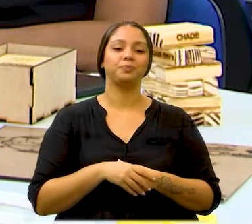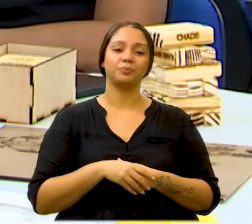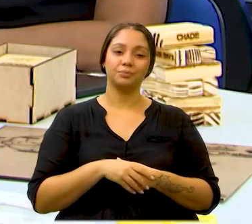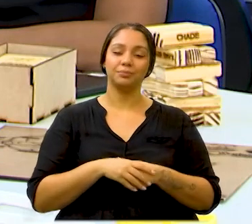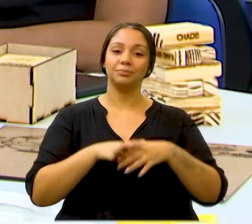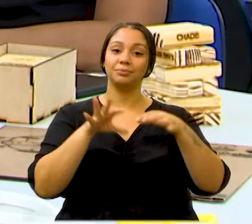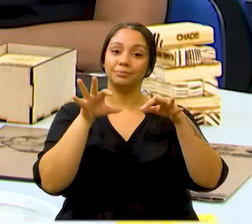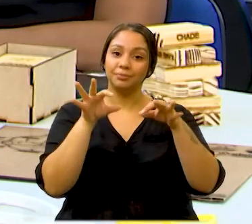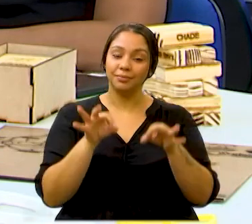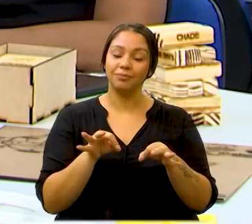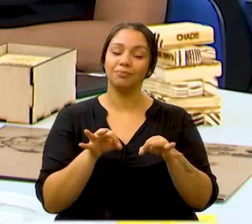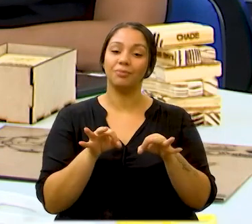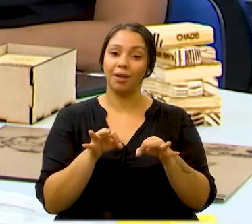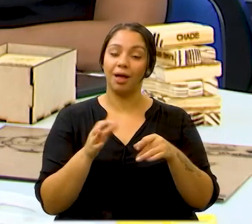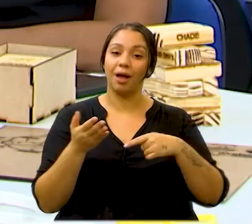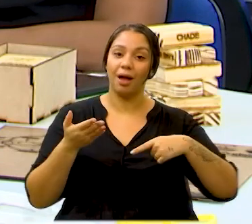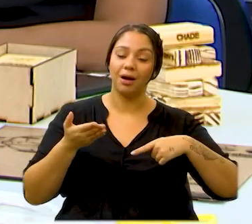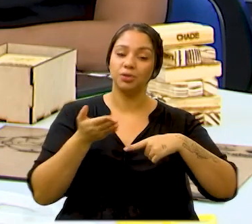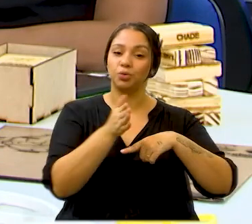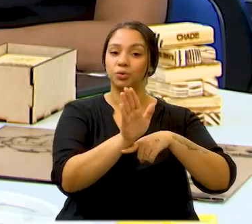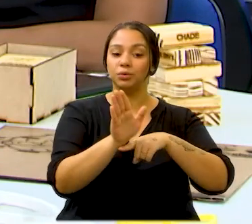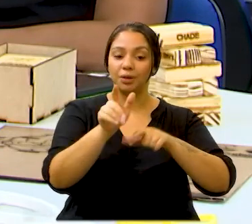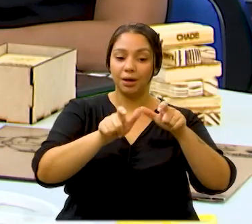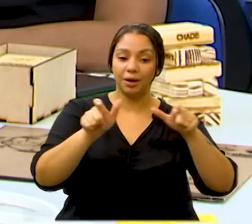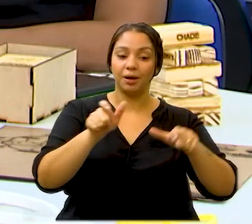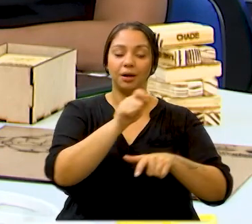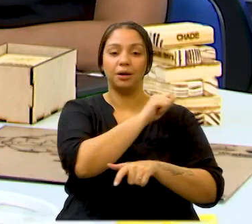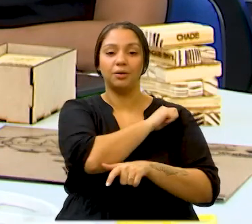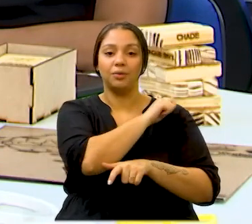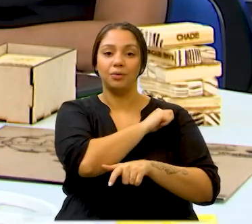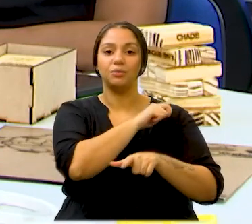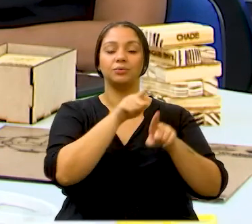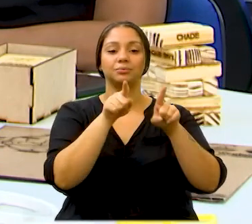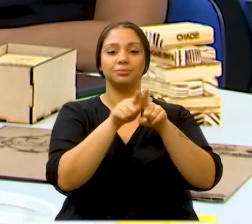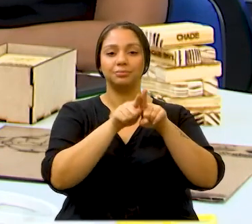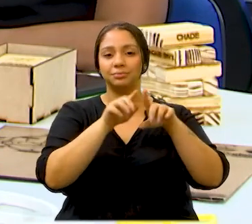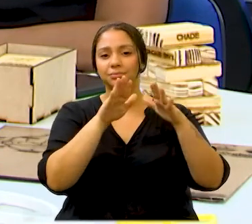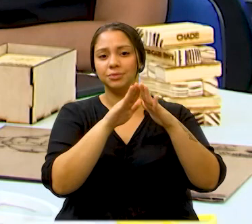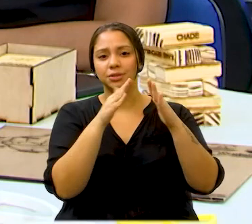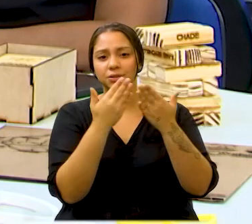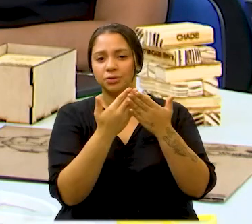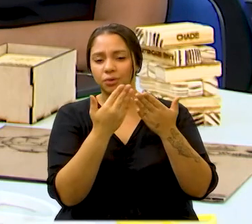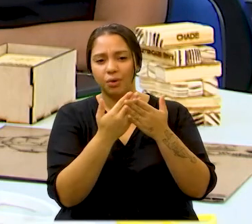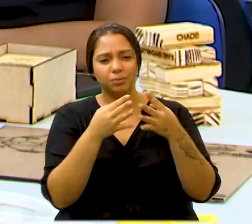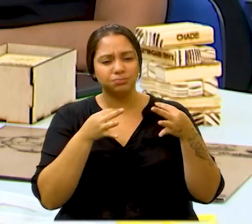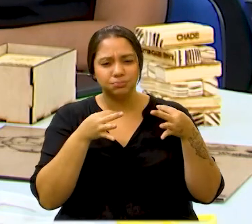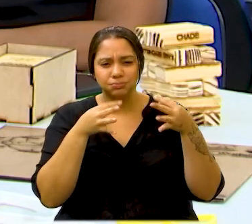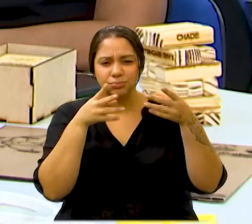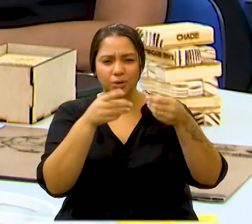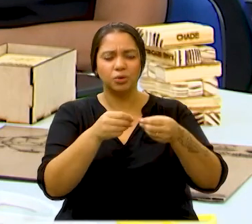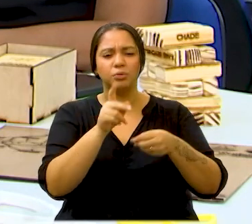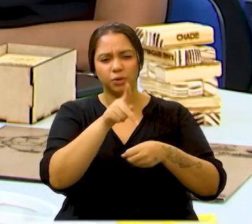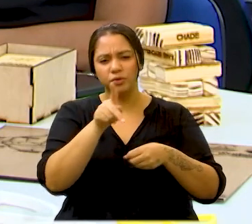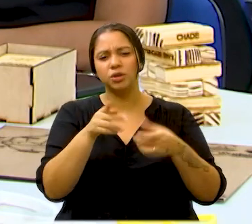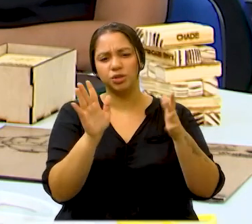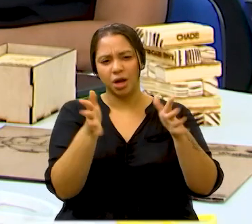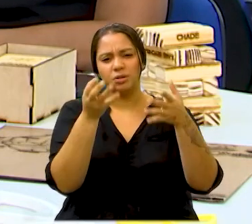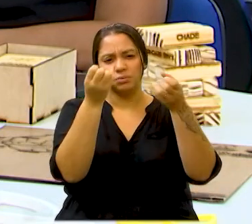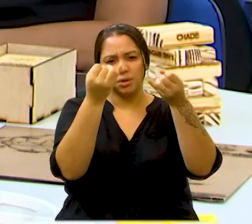né? Que certamente vão ajudar bastante os alunos das escolas, como um todo, como disse